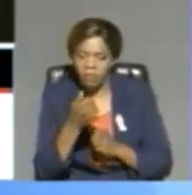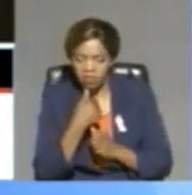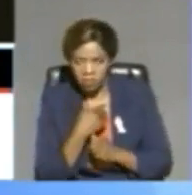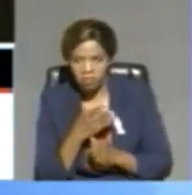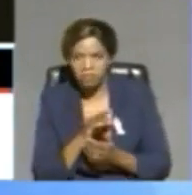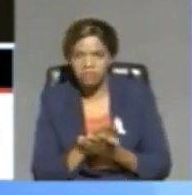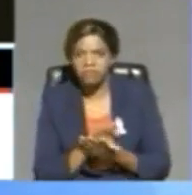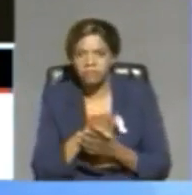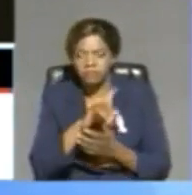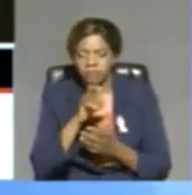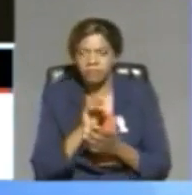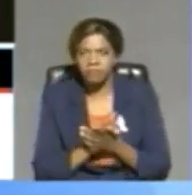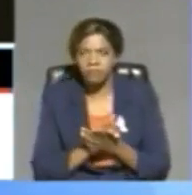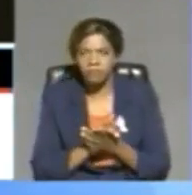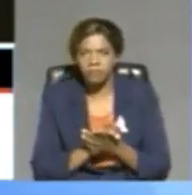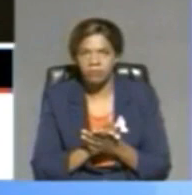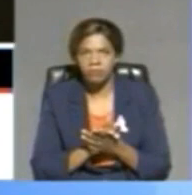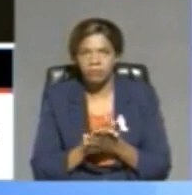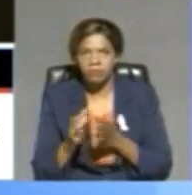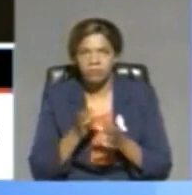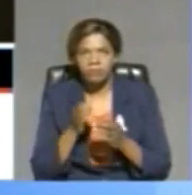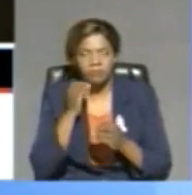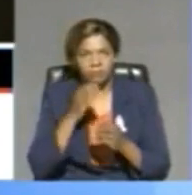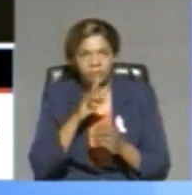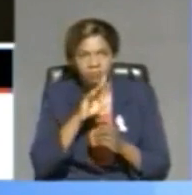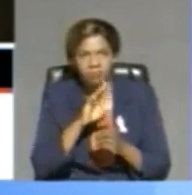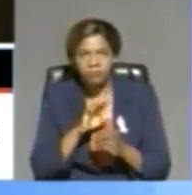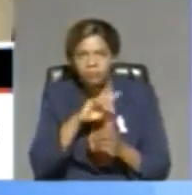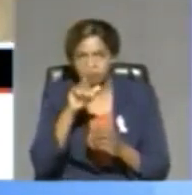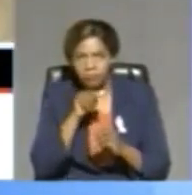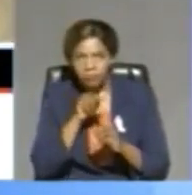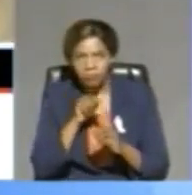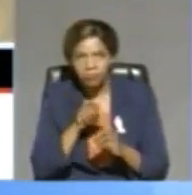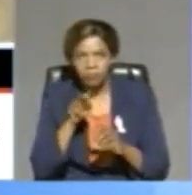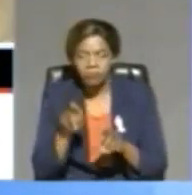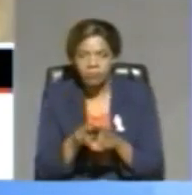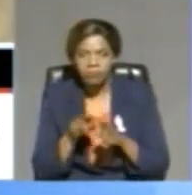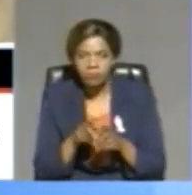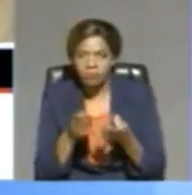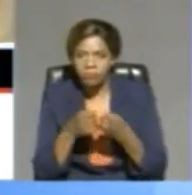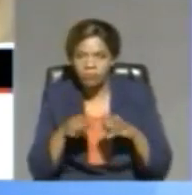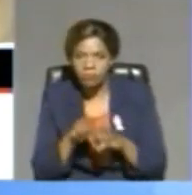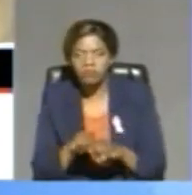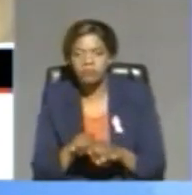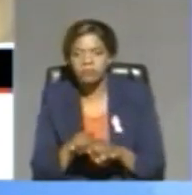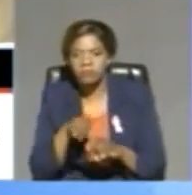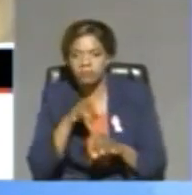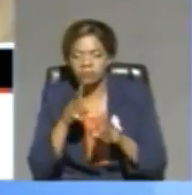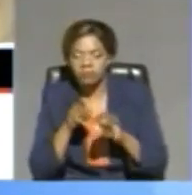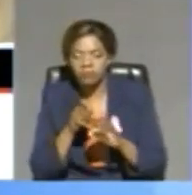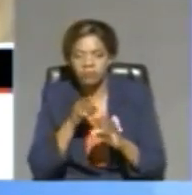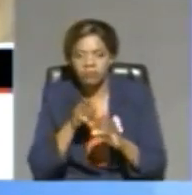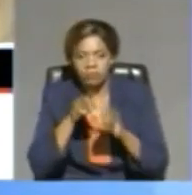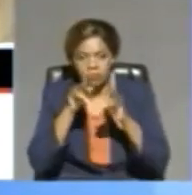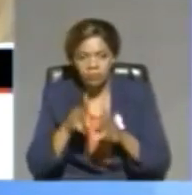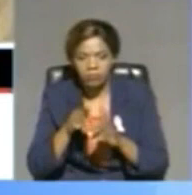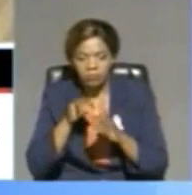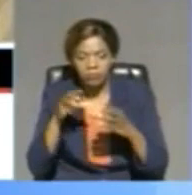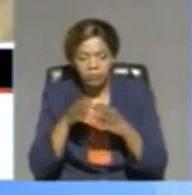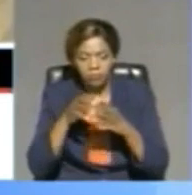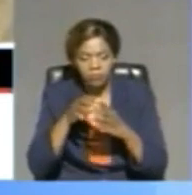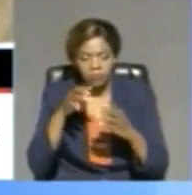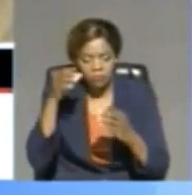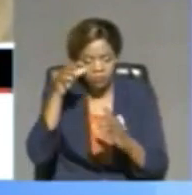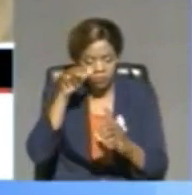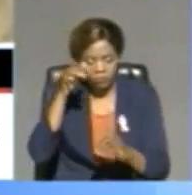Fernanda, essa pergunta sua deve ser feita também aos parlamentares do próprio Partido Conservador. Por quê?